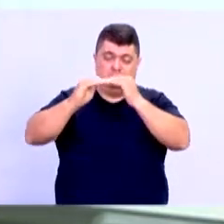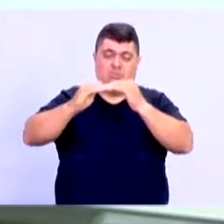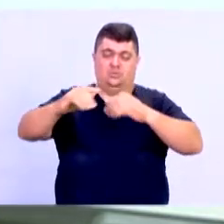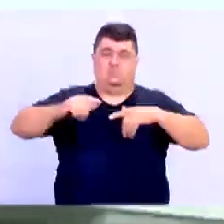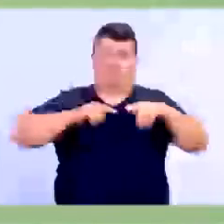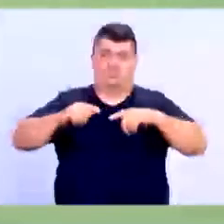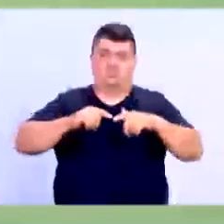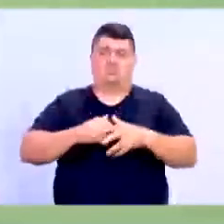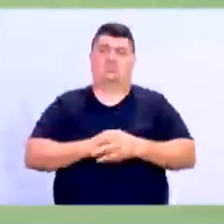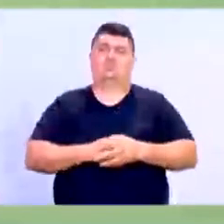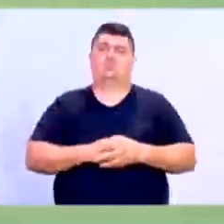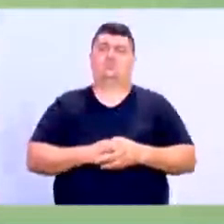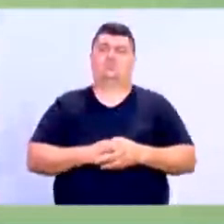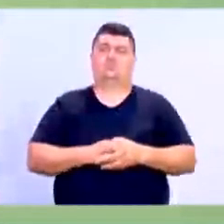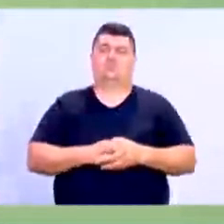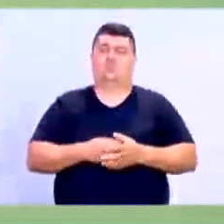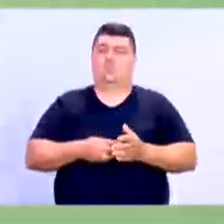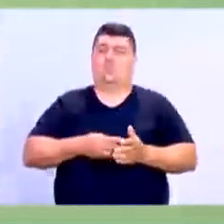Ok?